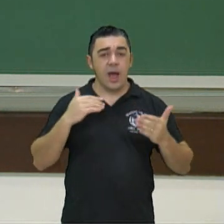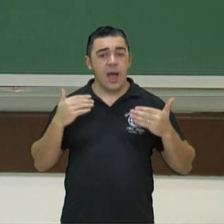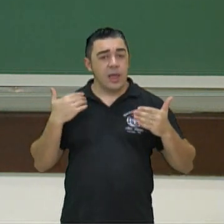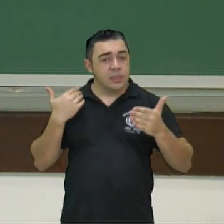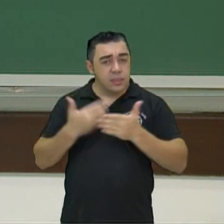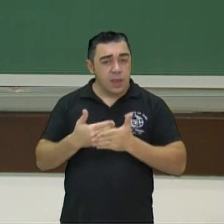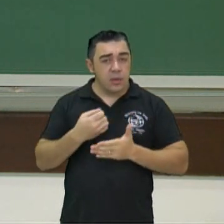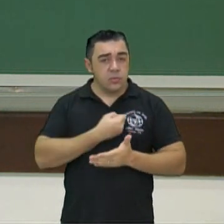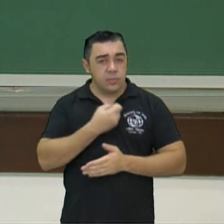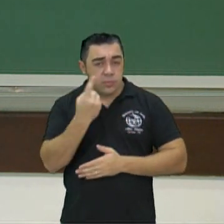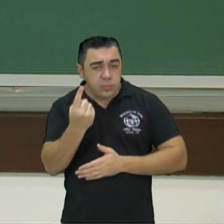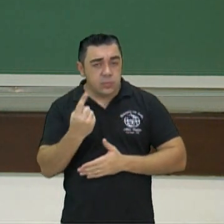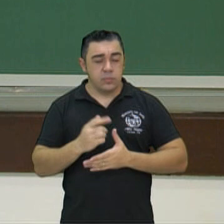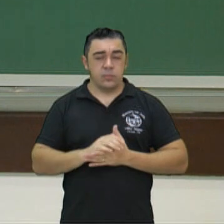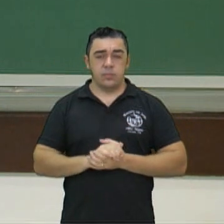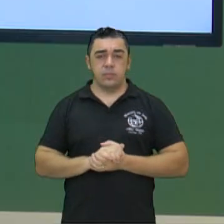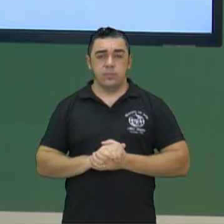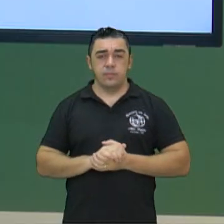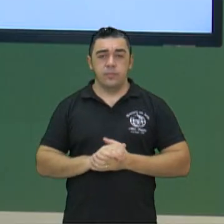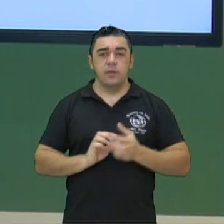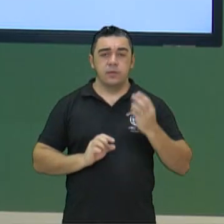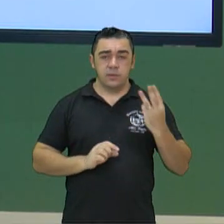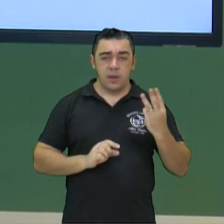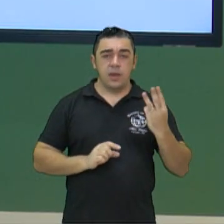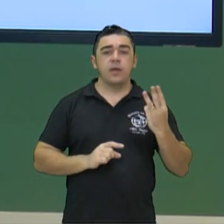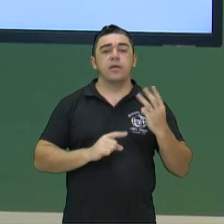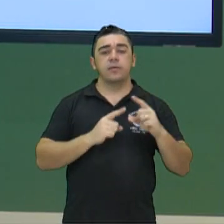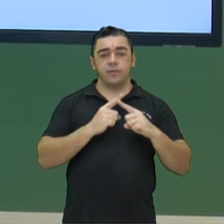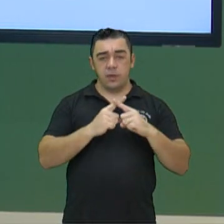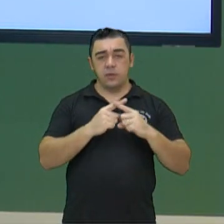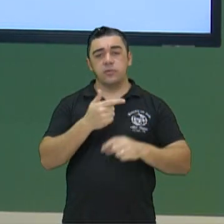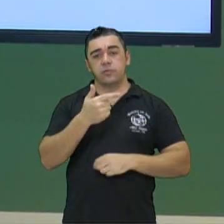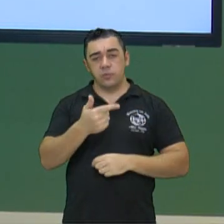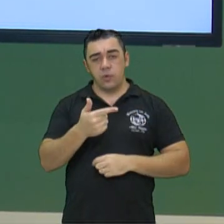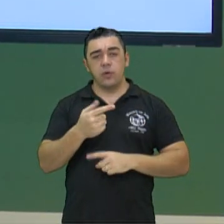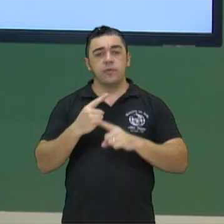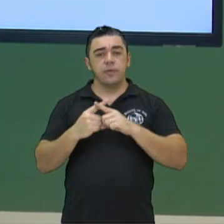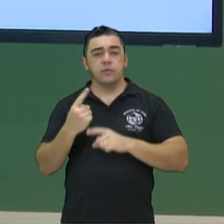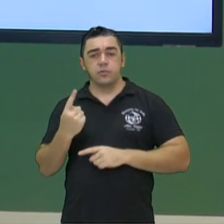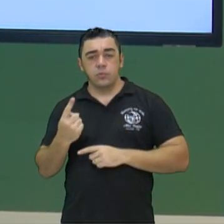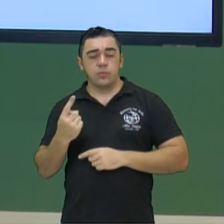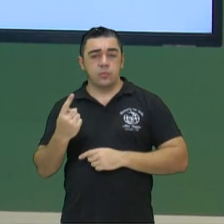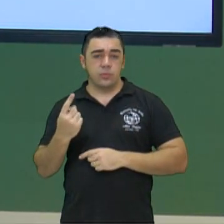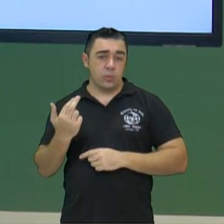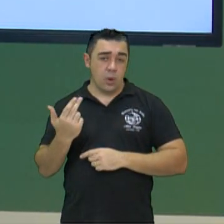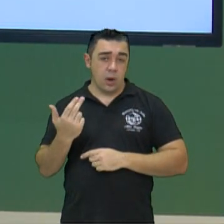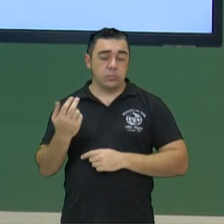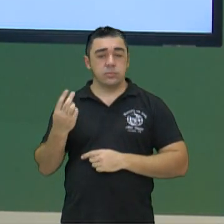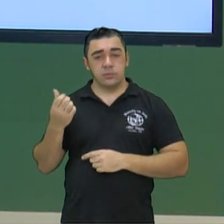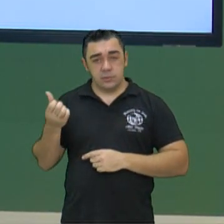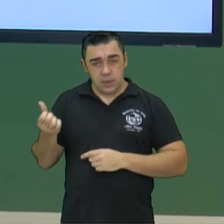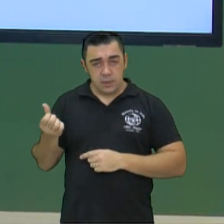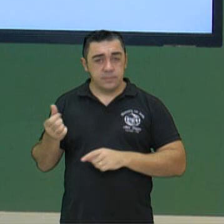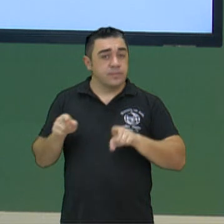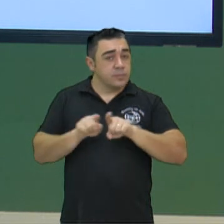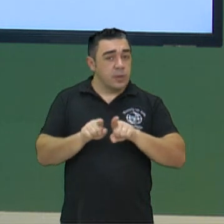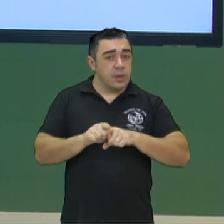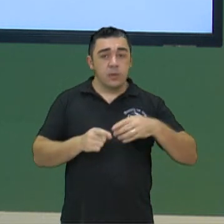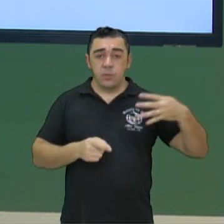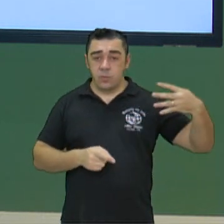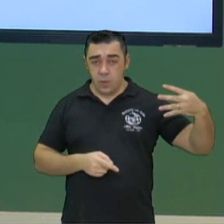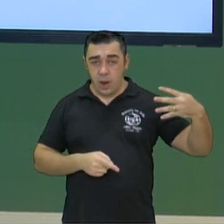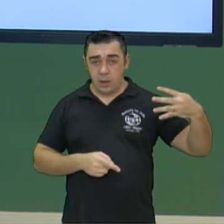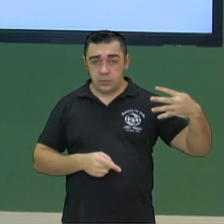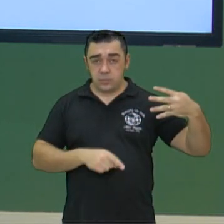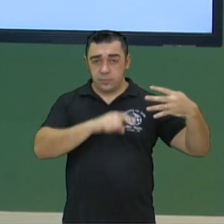ao número 1. Então, 3 vezes 2 vezes 1, que é igual a 6. Mesma coisa com o